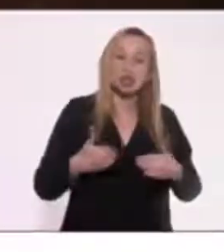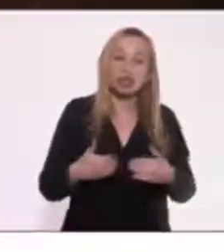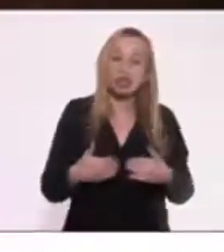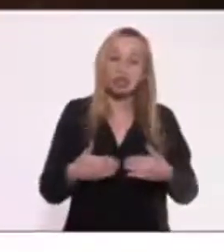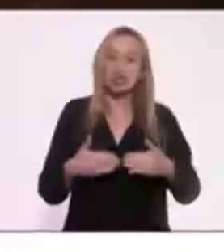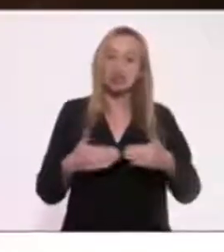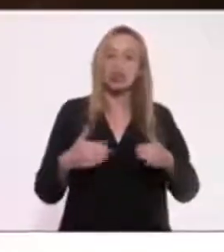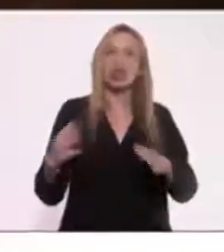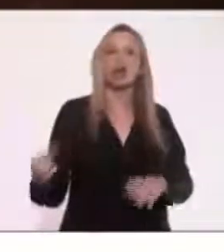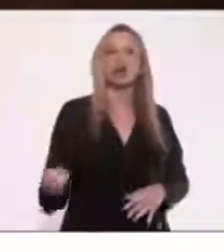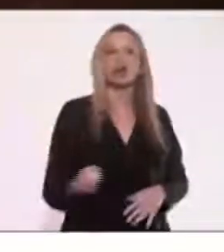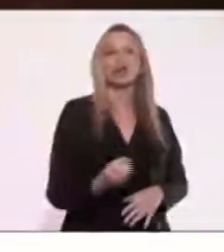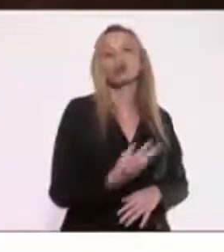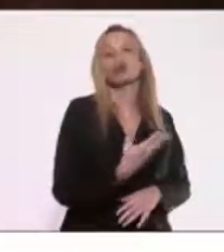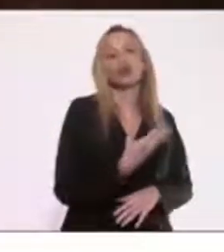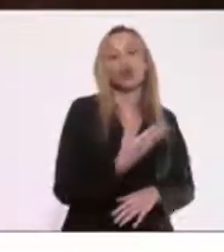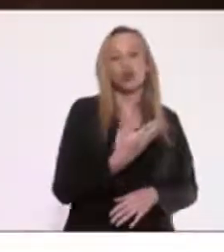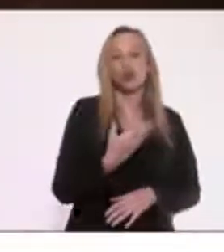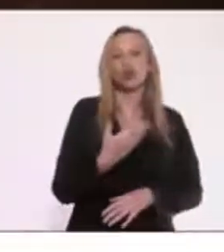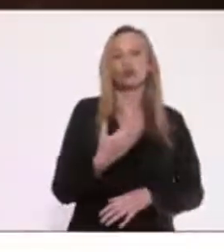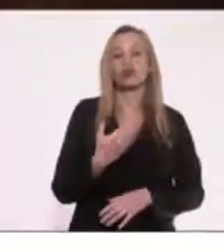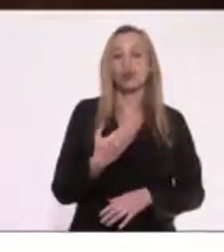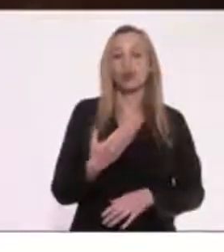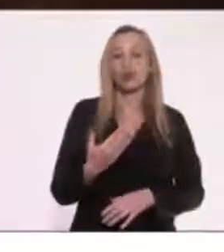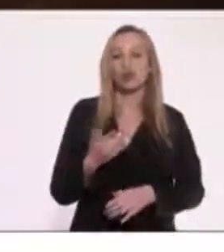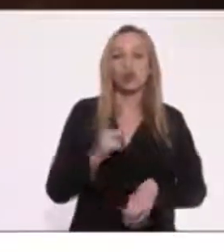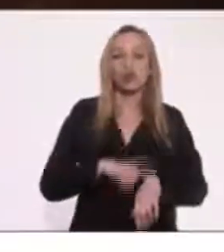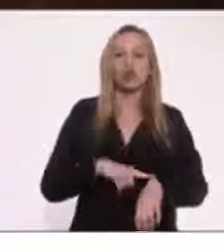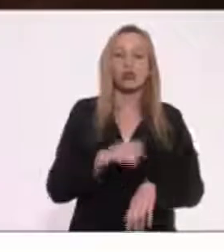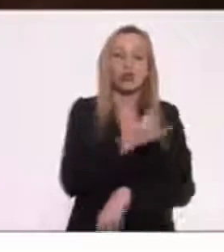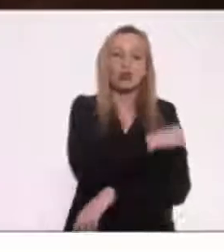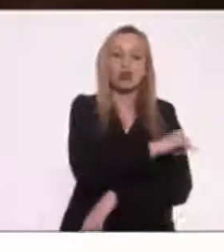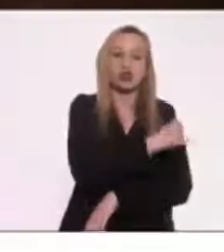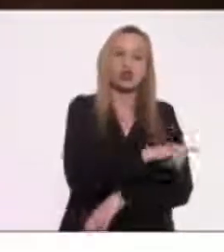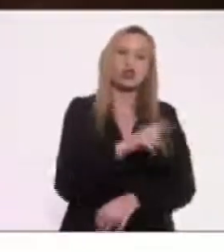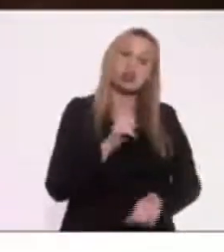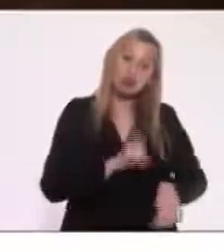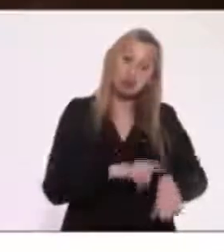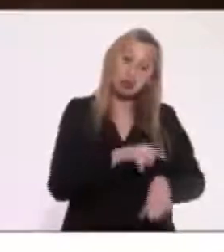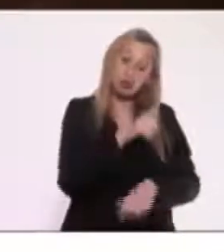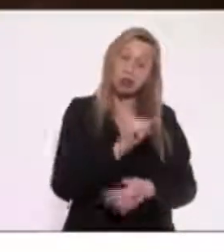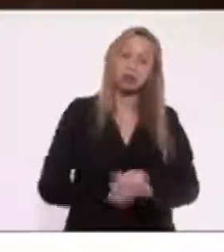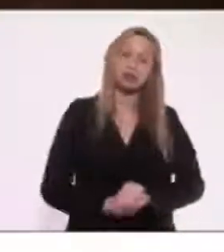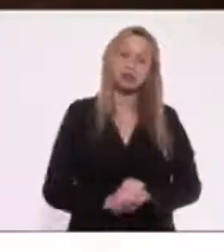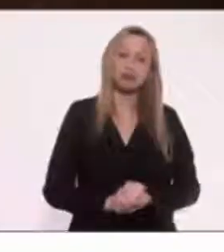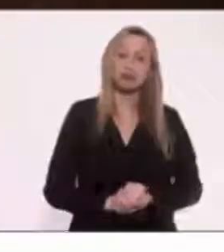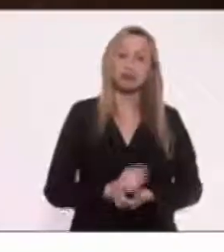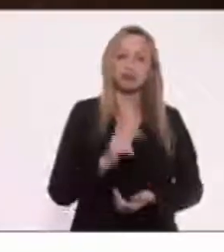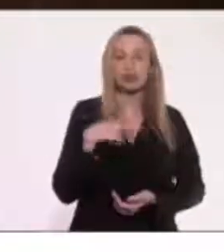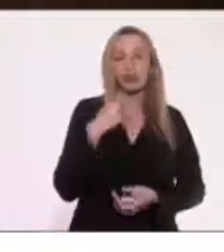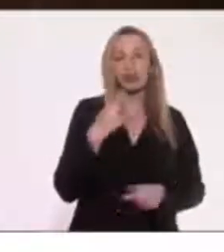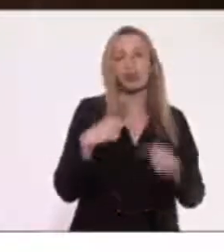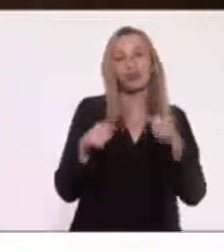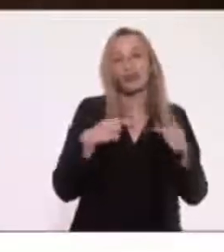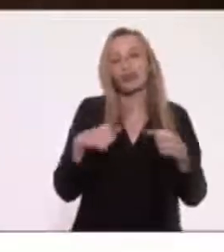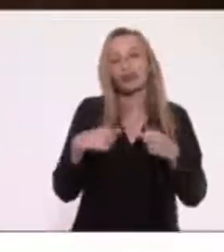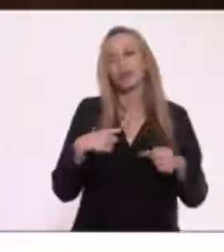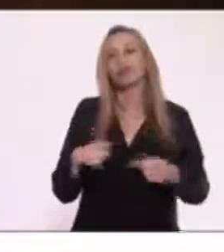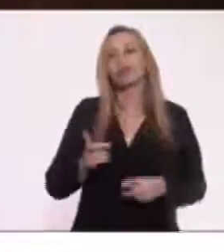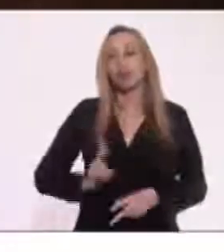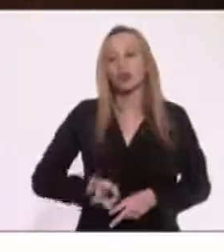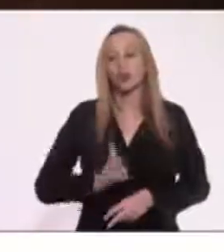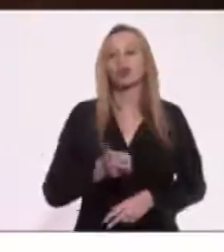ciclo para o Rio de Janeiro e, naquele momento, eu trouxe à tona um discurso que eu